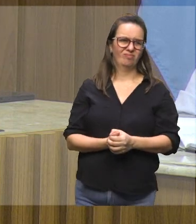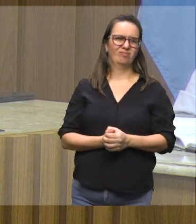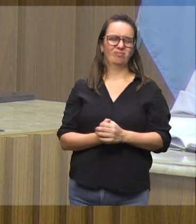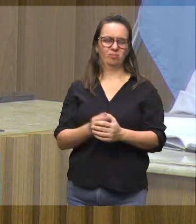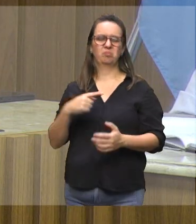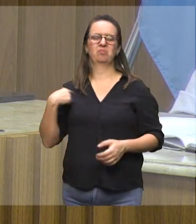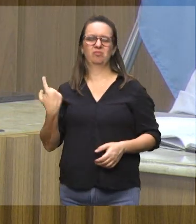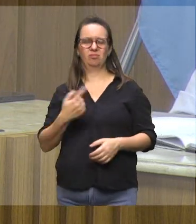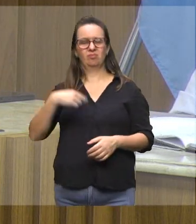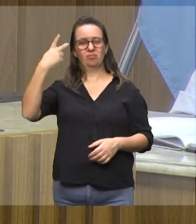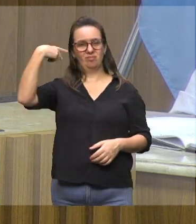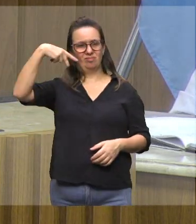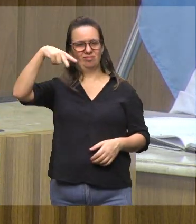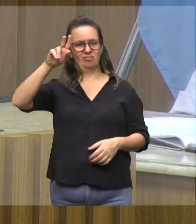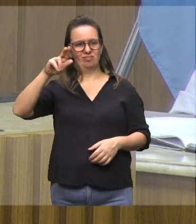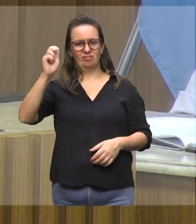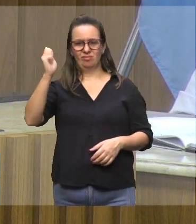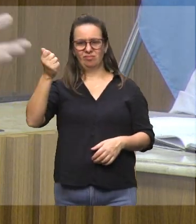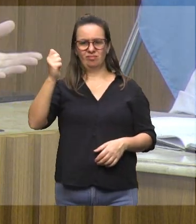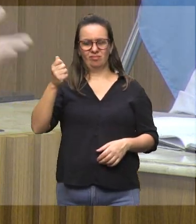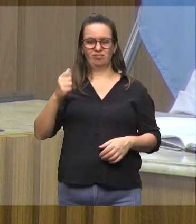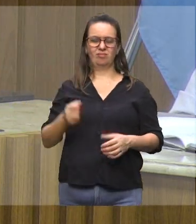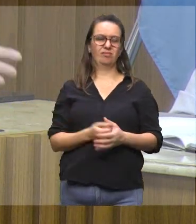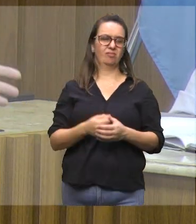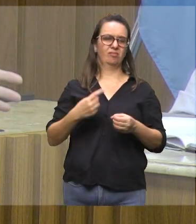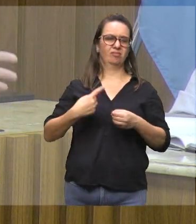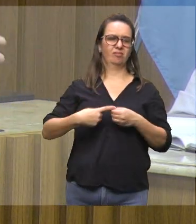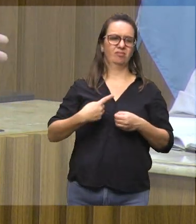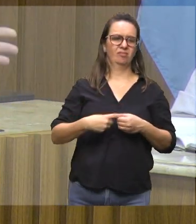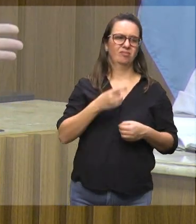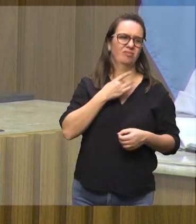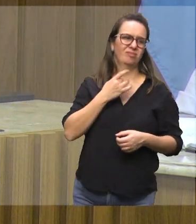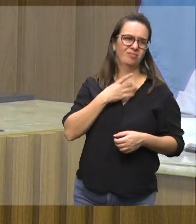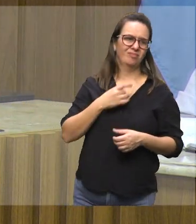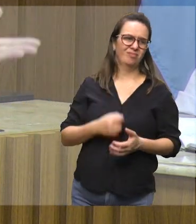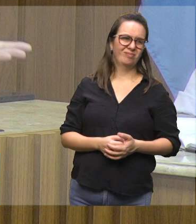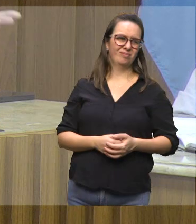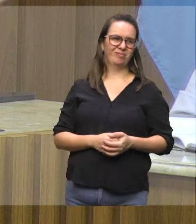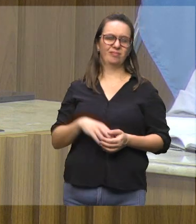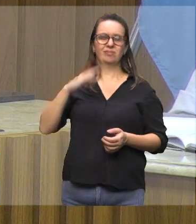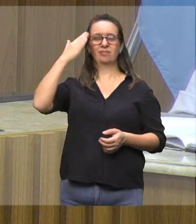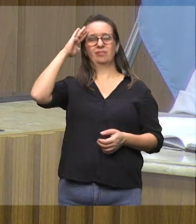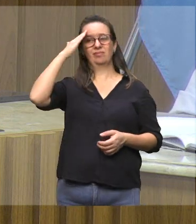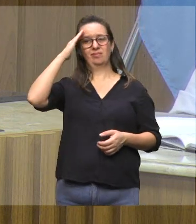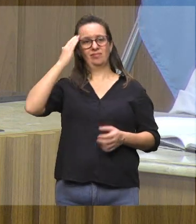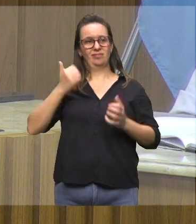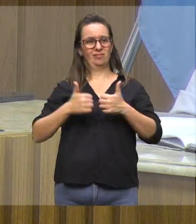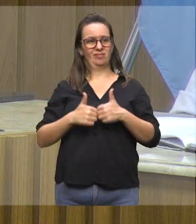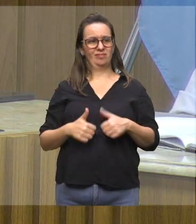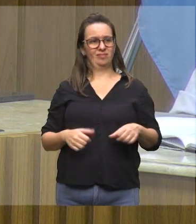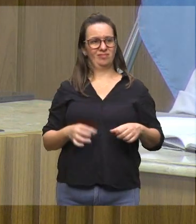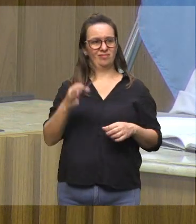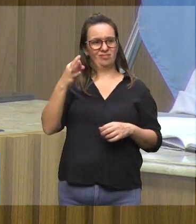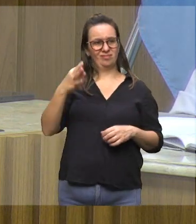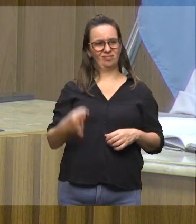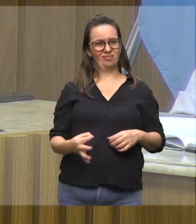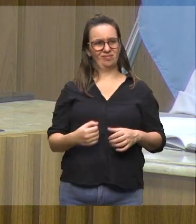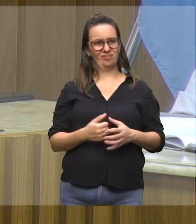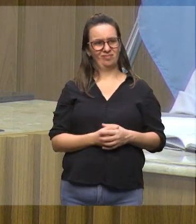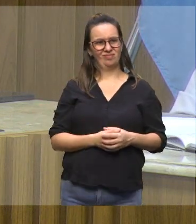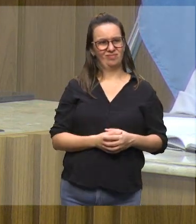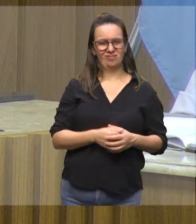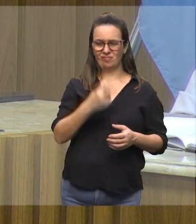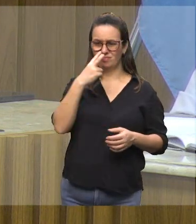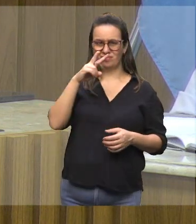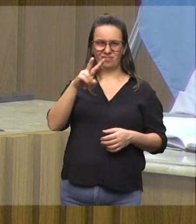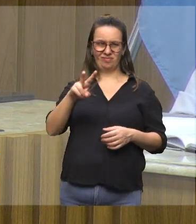que vão daqui para Assis, Marília, ou vem e voltam, tem essa mesma sensação de que está duplicado. Às vezes você vê carro vindo, né, vereador Fernando? Você vê